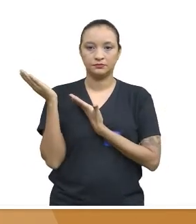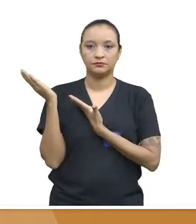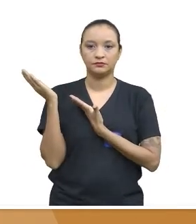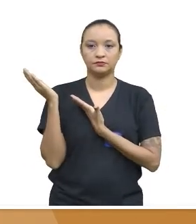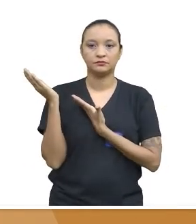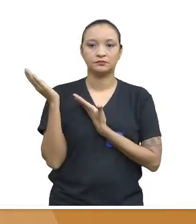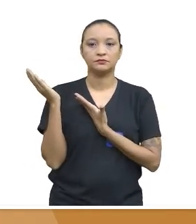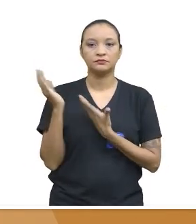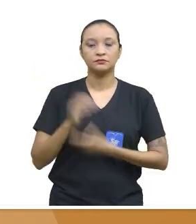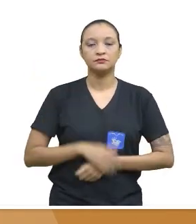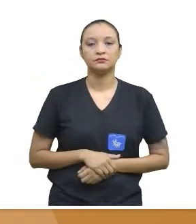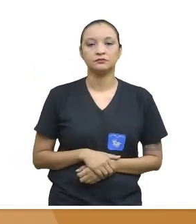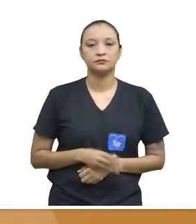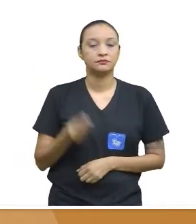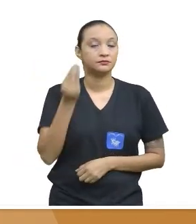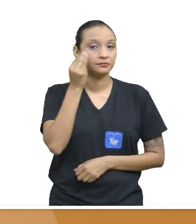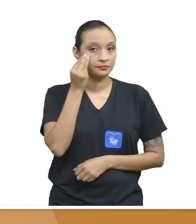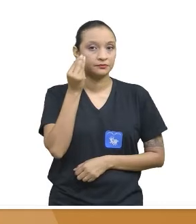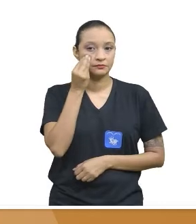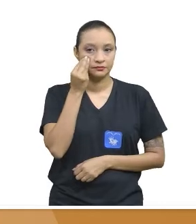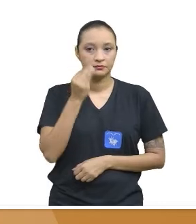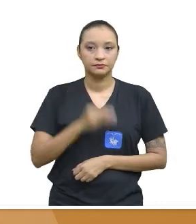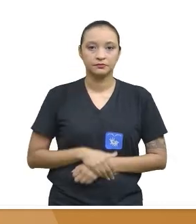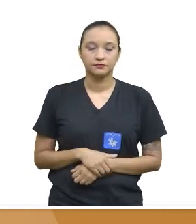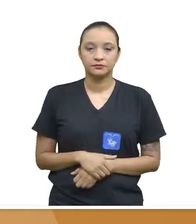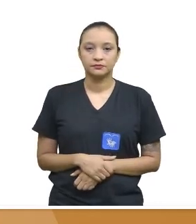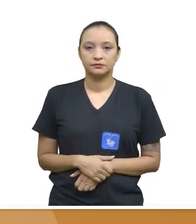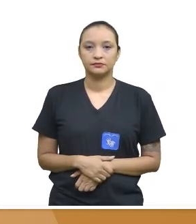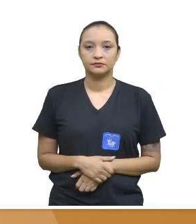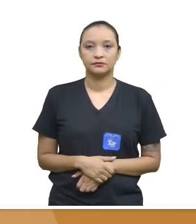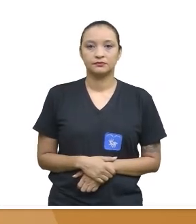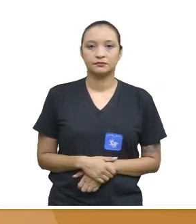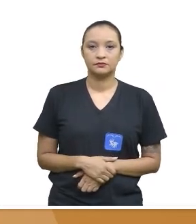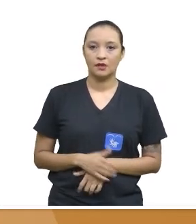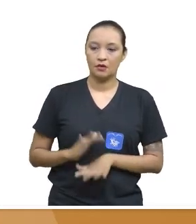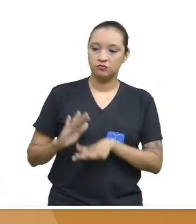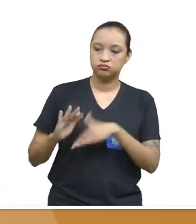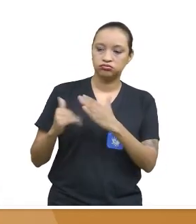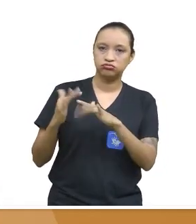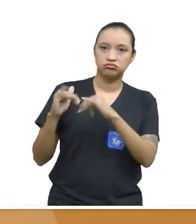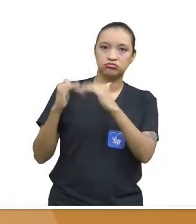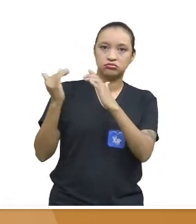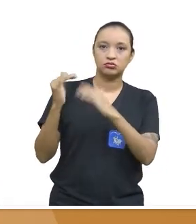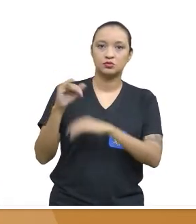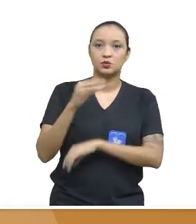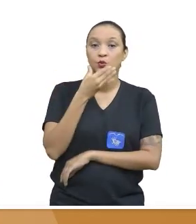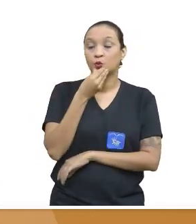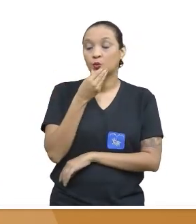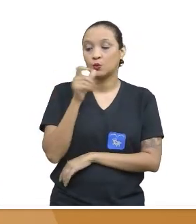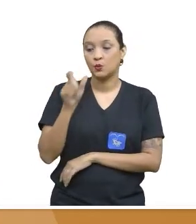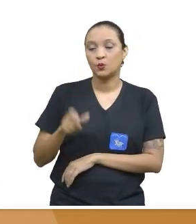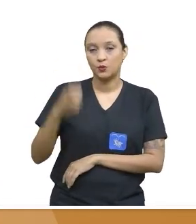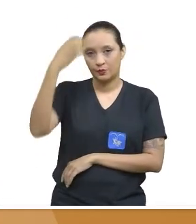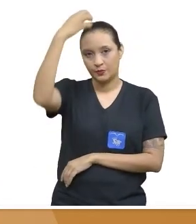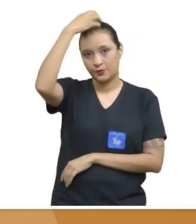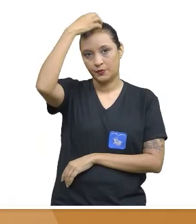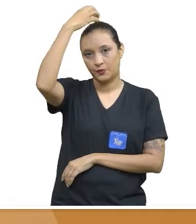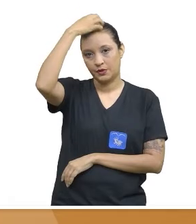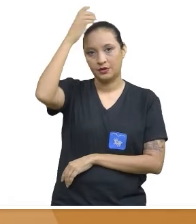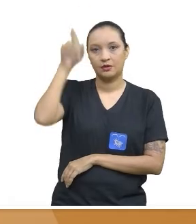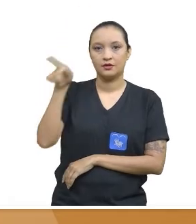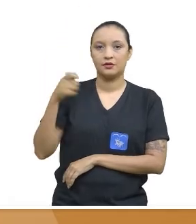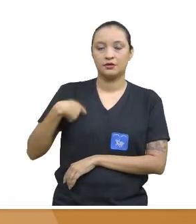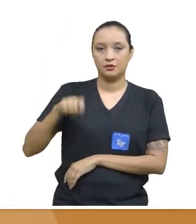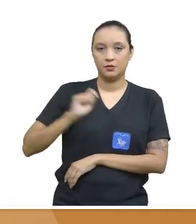vamos ver aqui que a ascensão de José Bonaparte, esse aqui se tornou rei lá